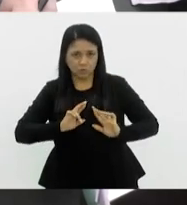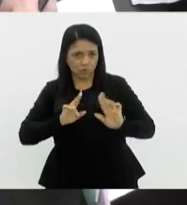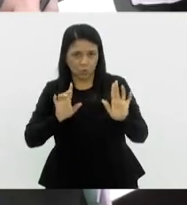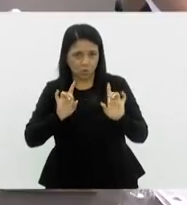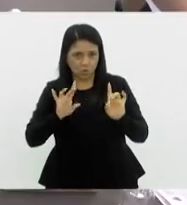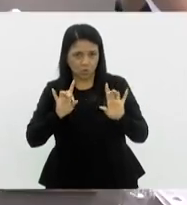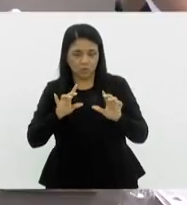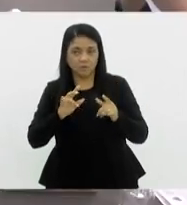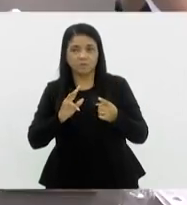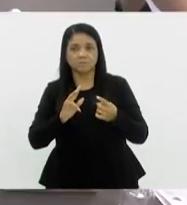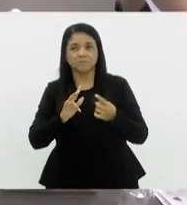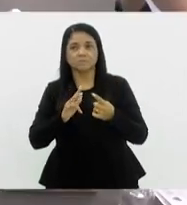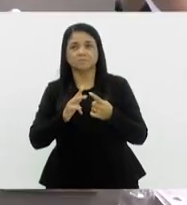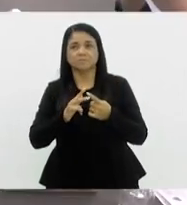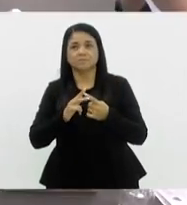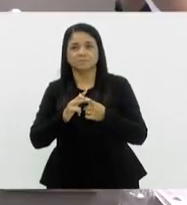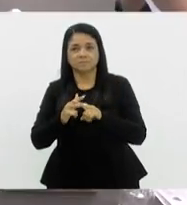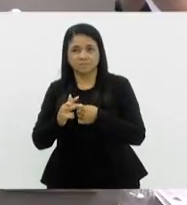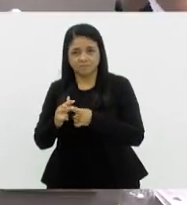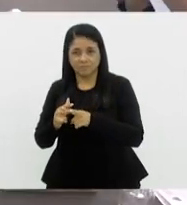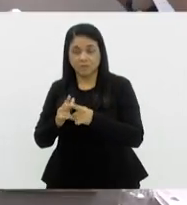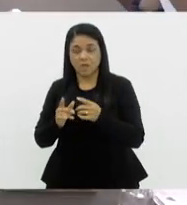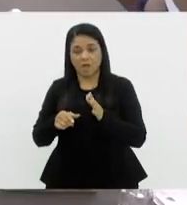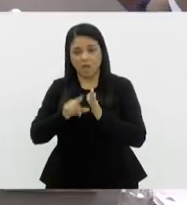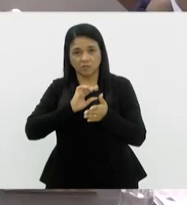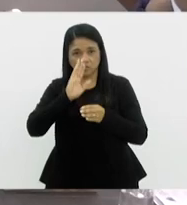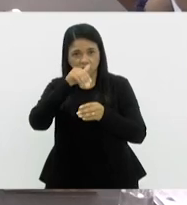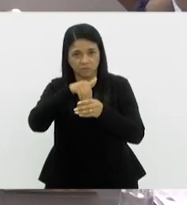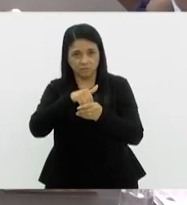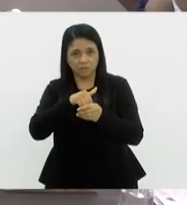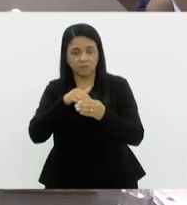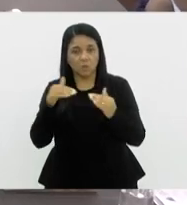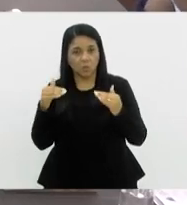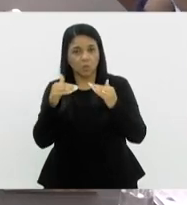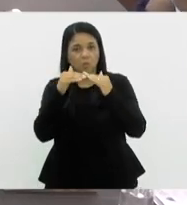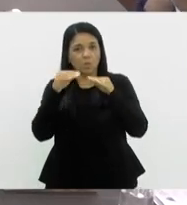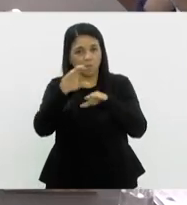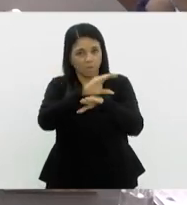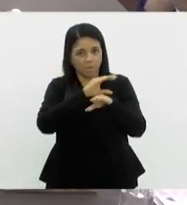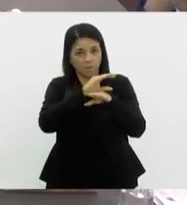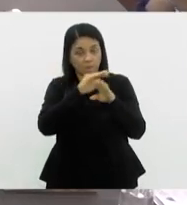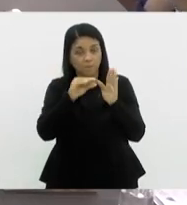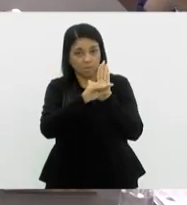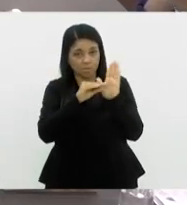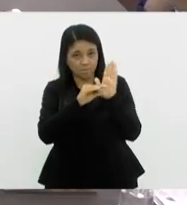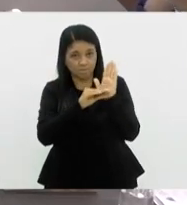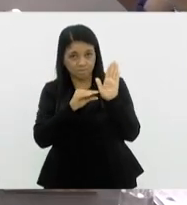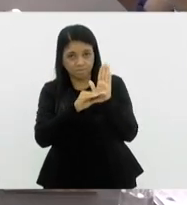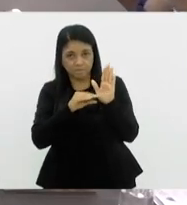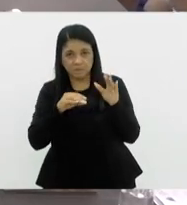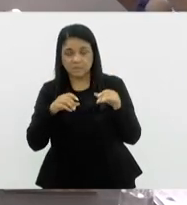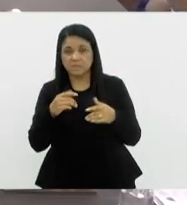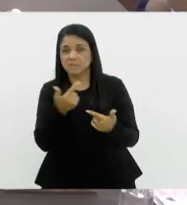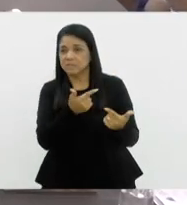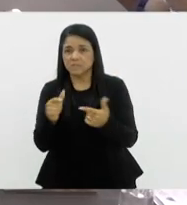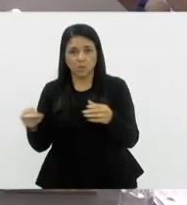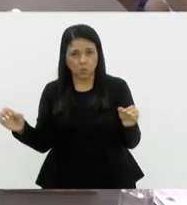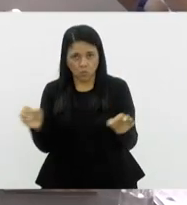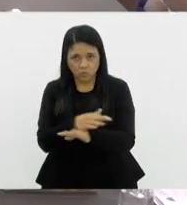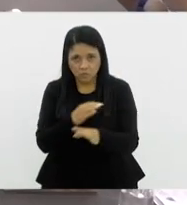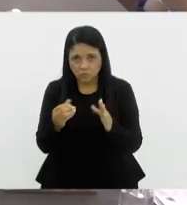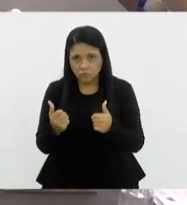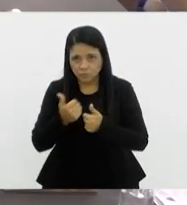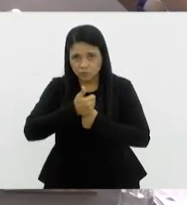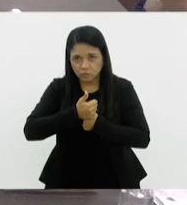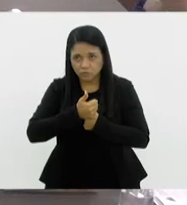fazer uma retificação antes de eu colocar em votação, o parecer é pela constitucionalidade com emendas. sem conclusão por substitutivo.